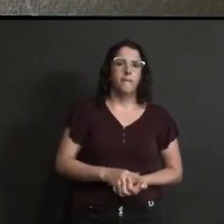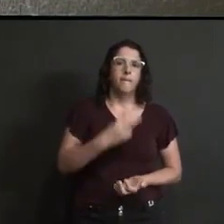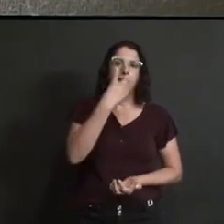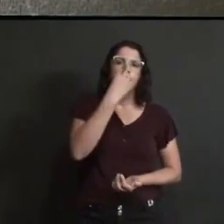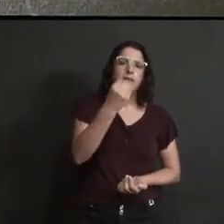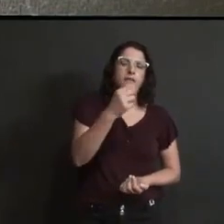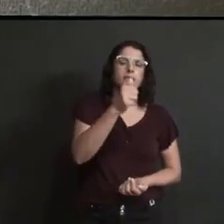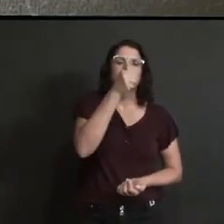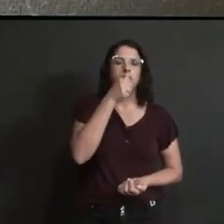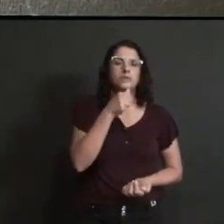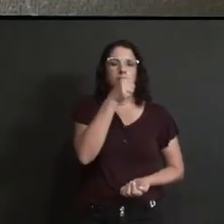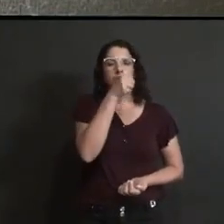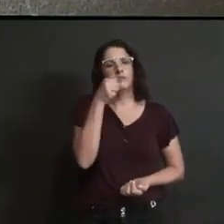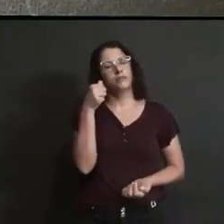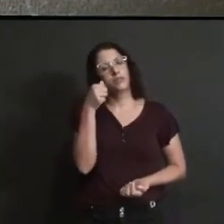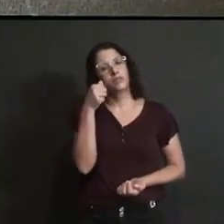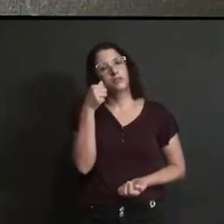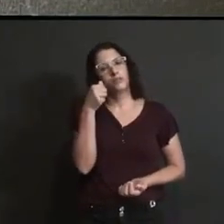violento.